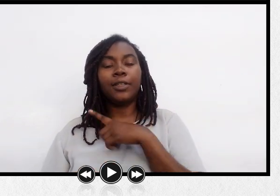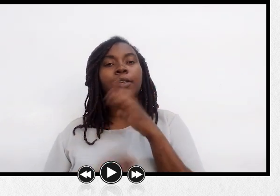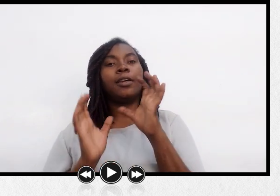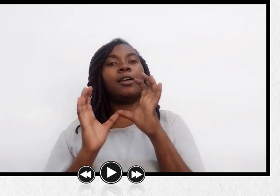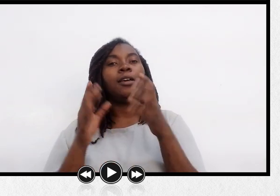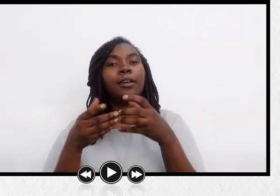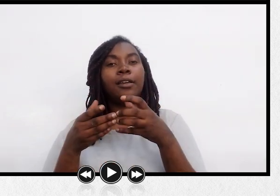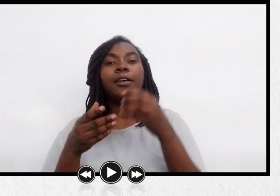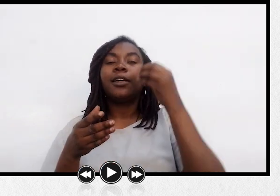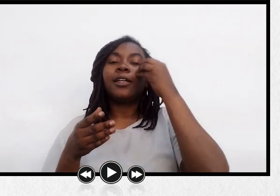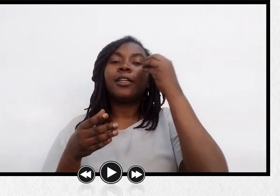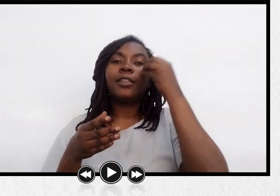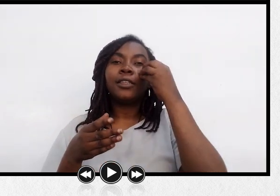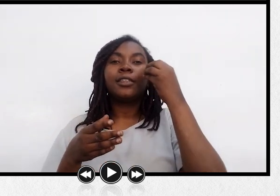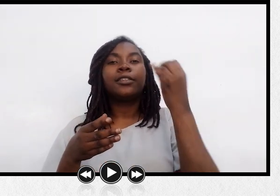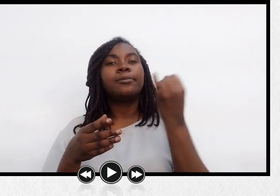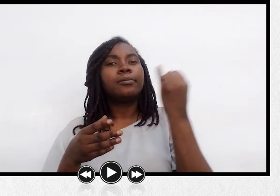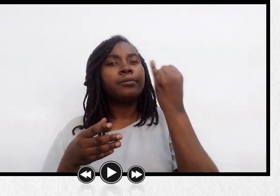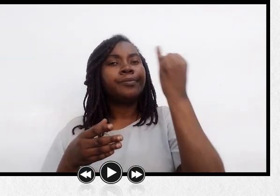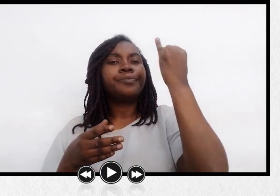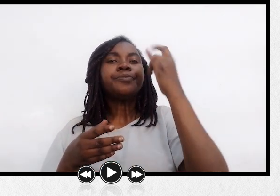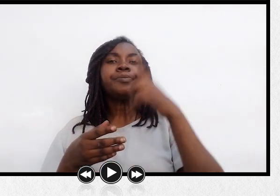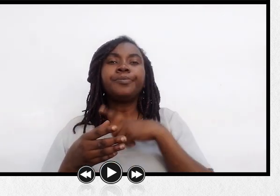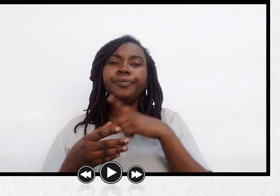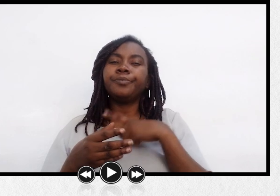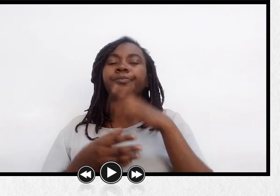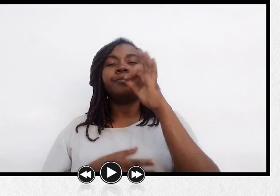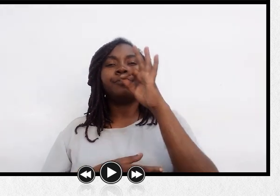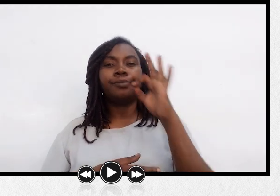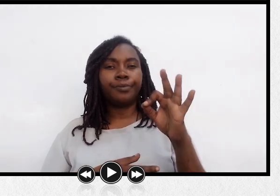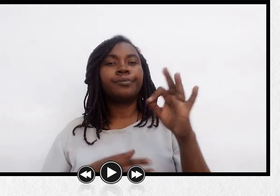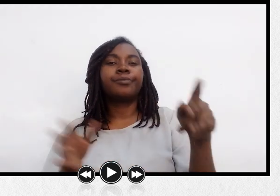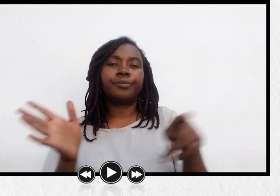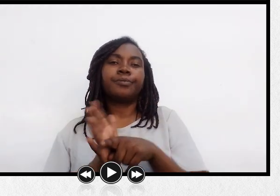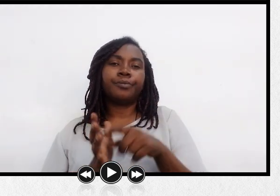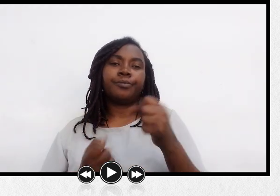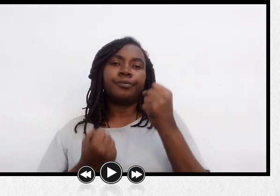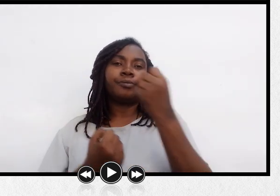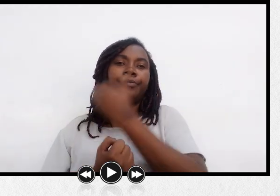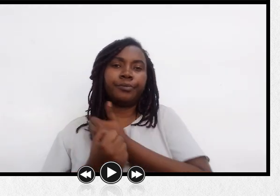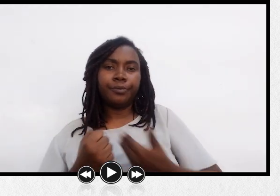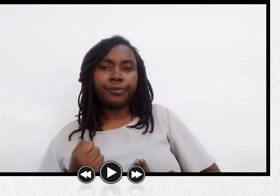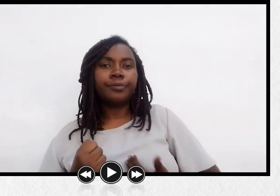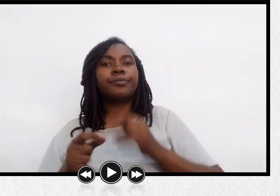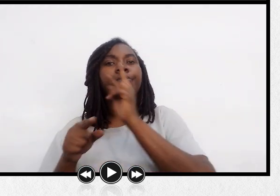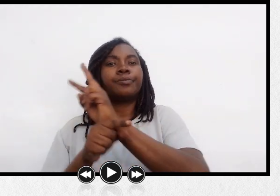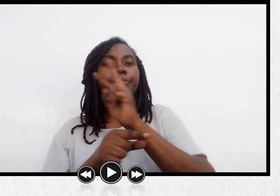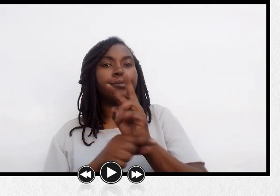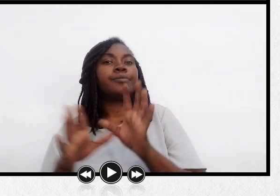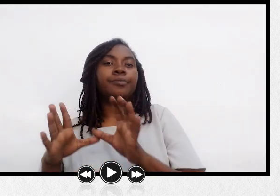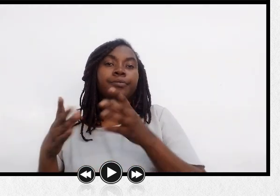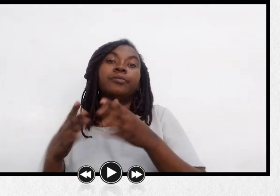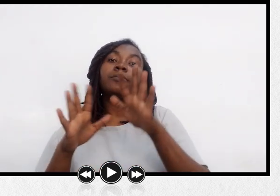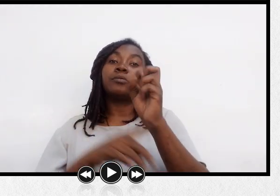comitê, que ele tem um papel muito importante. Temos ali uma parcela do próprio poder público que participa dos comitês, mas a sociedade civil, em